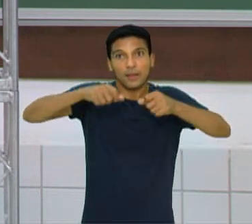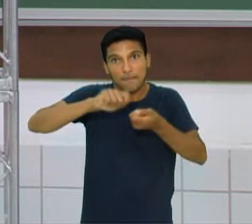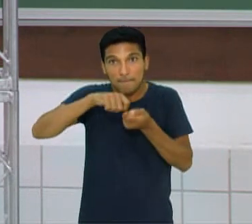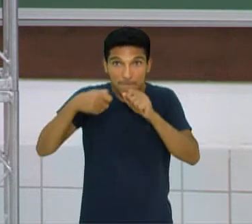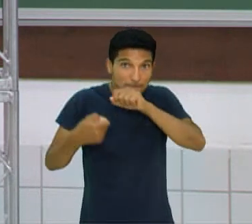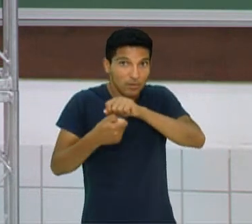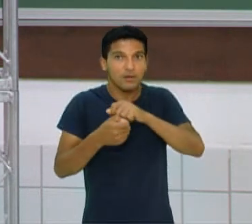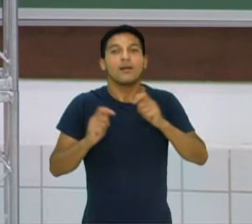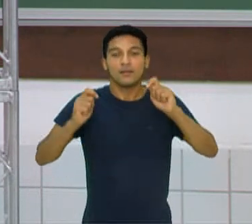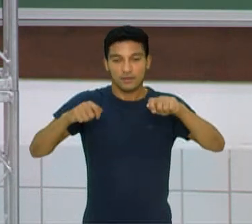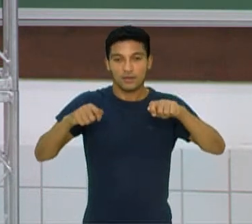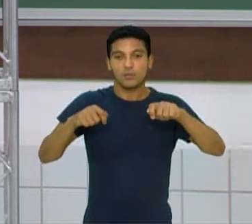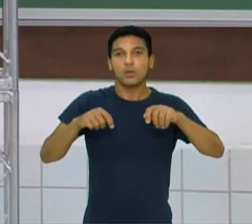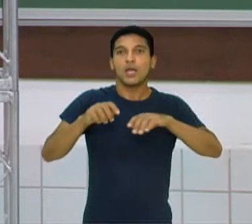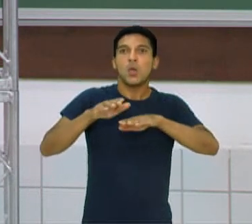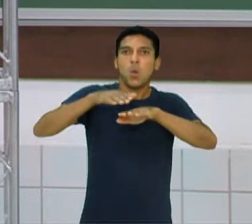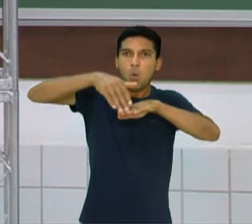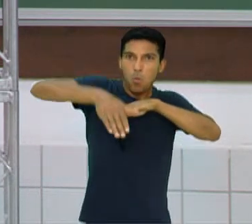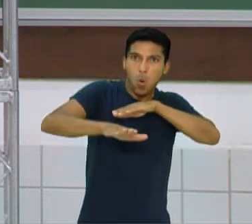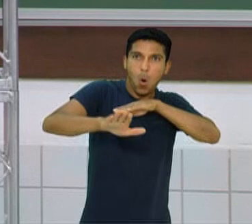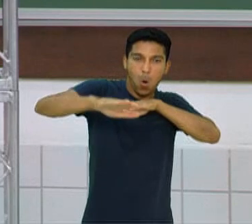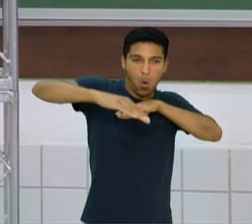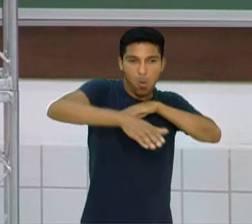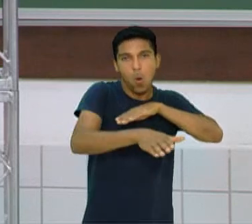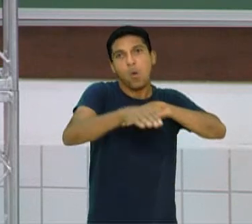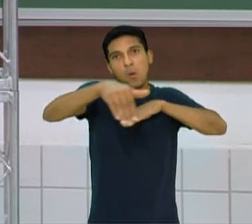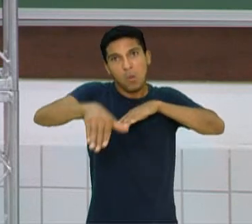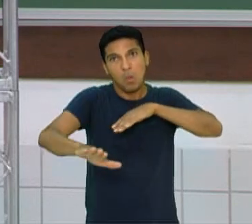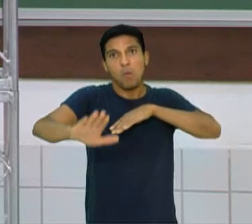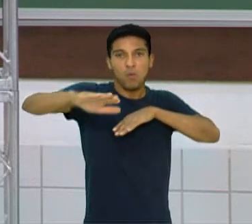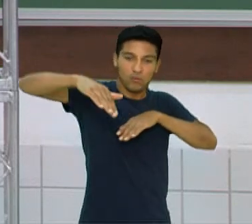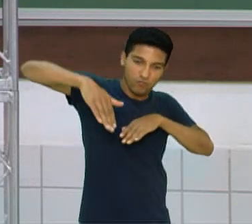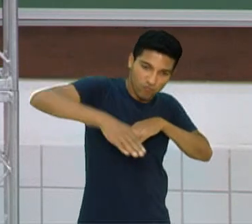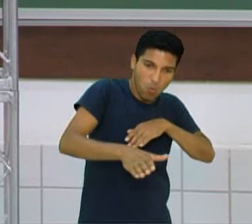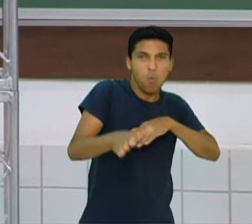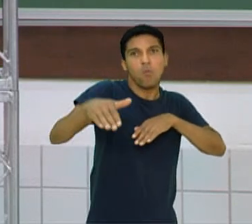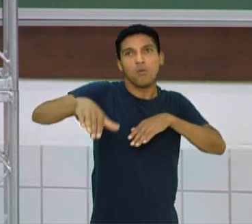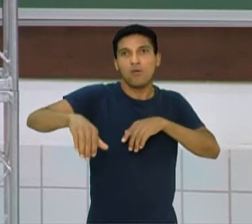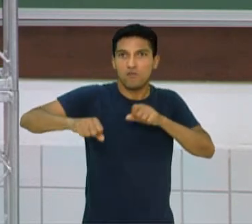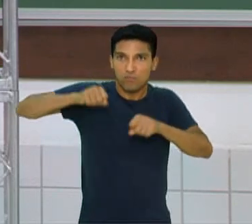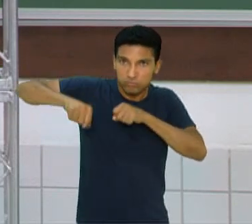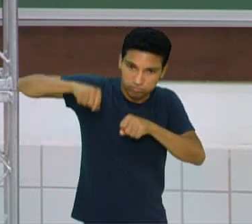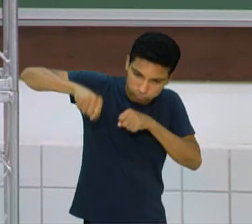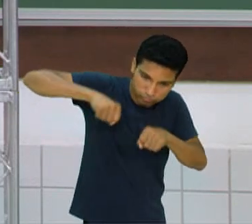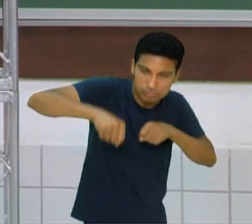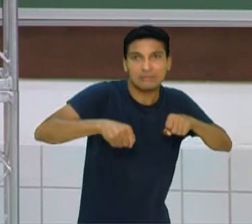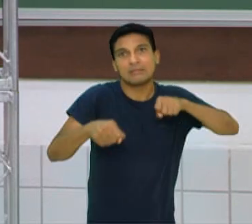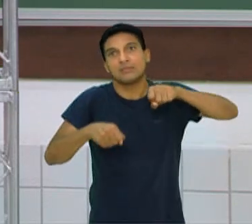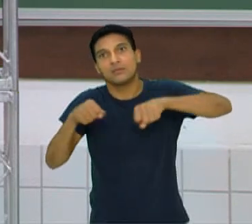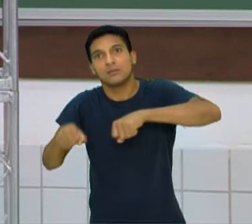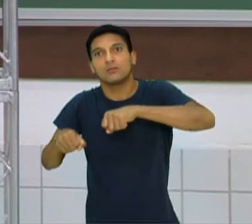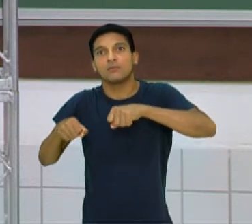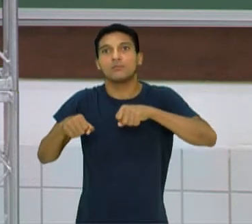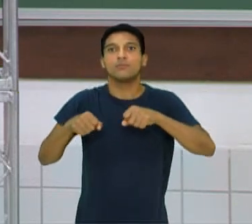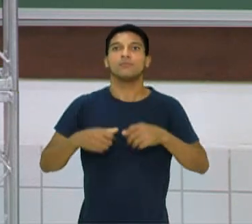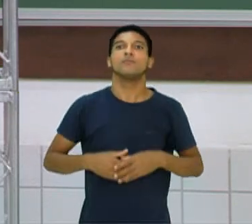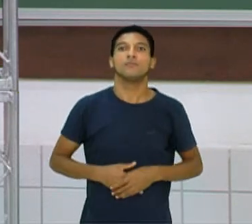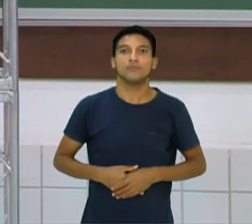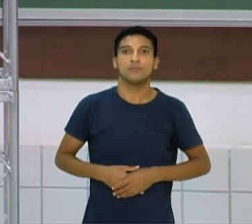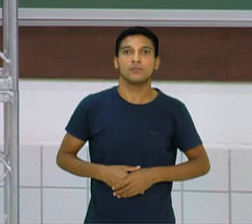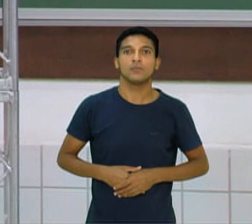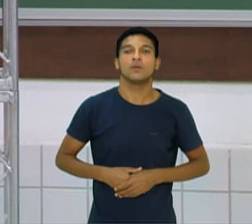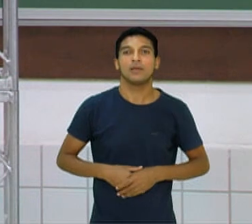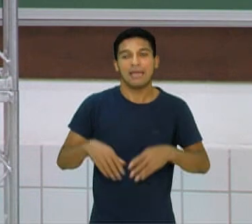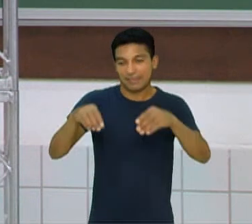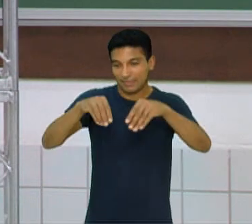esse terreno acidentado fora da estrada ou da pista, né? Andando por